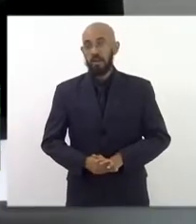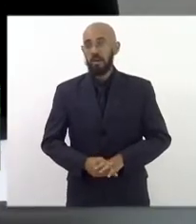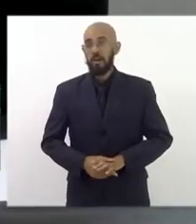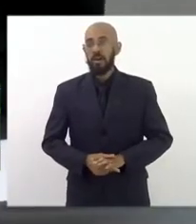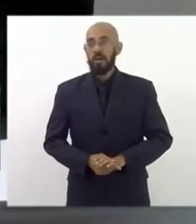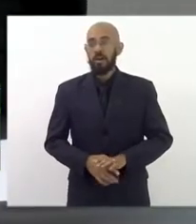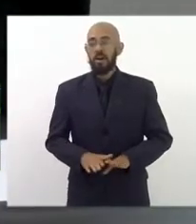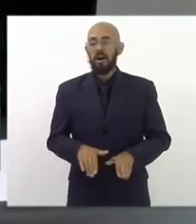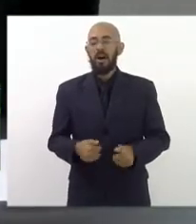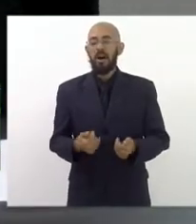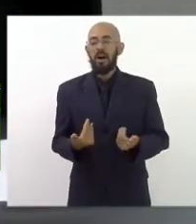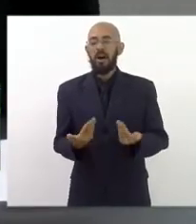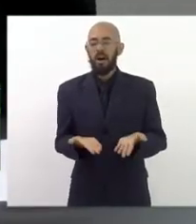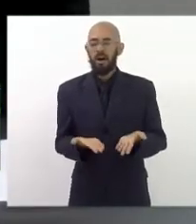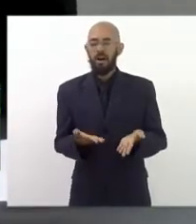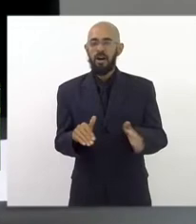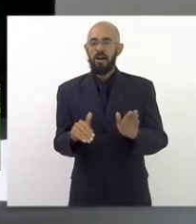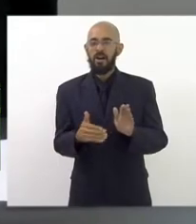Enquanto